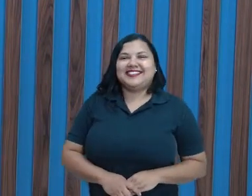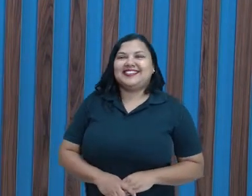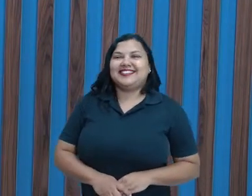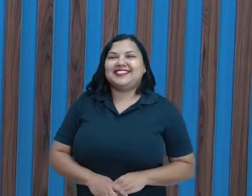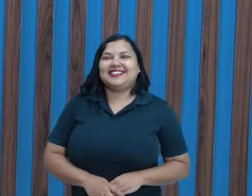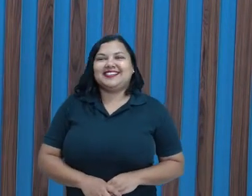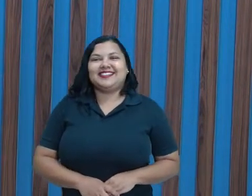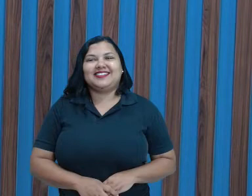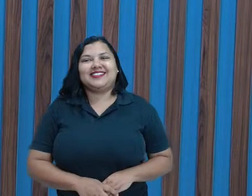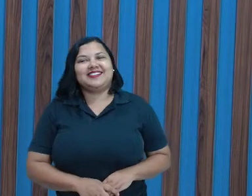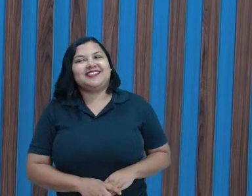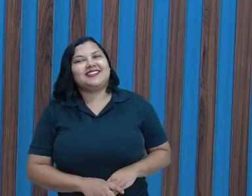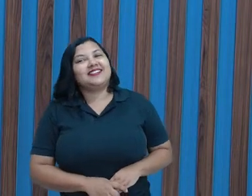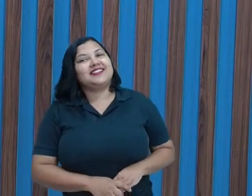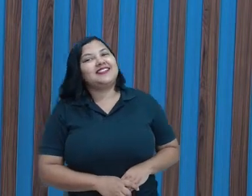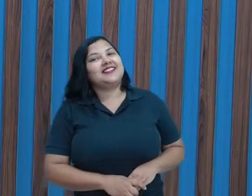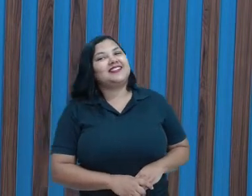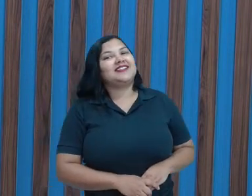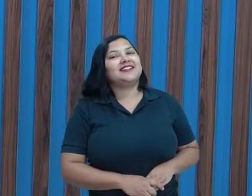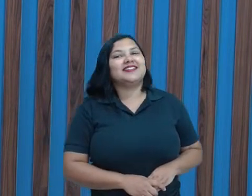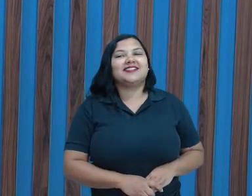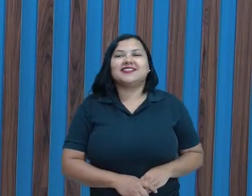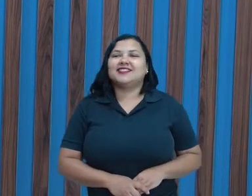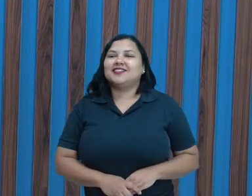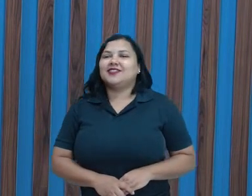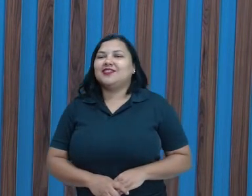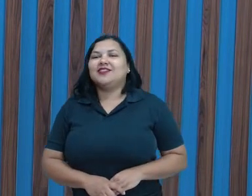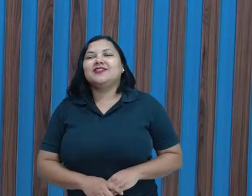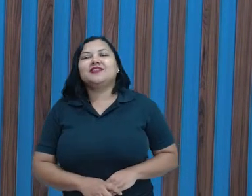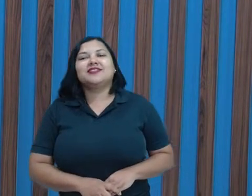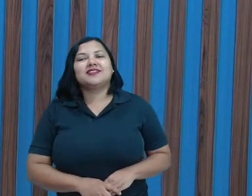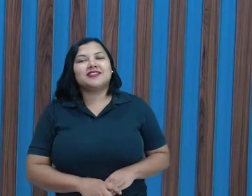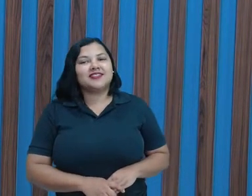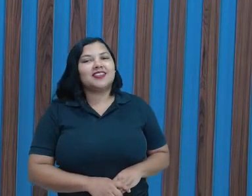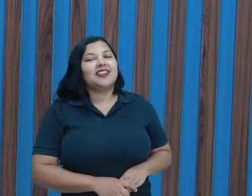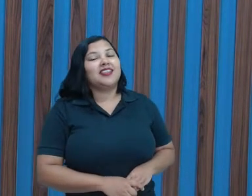'cause I know I don't belong